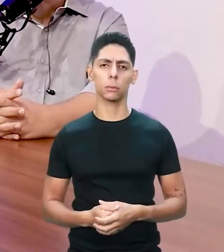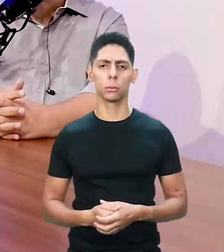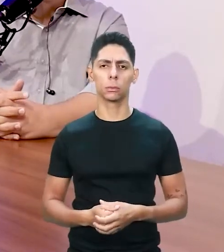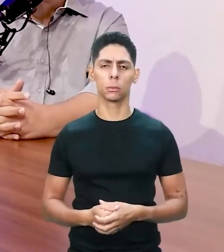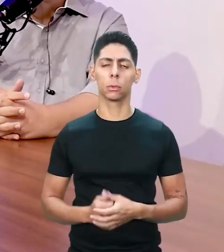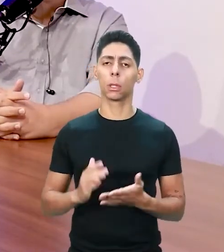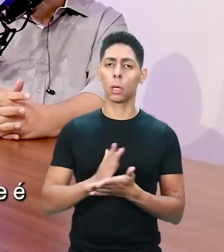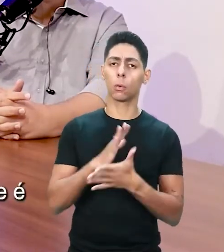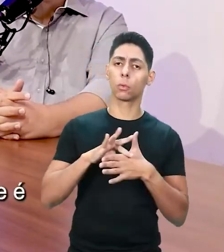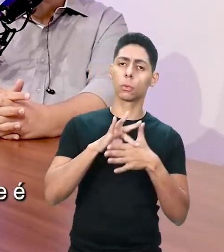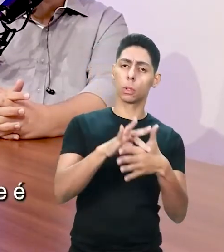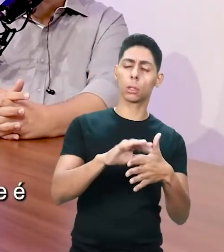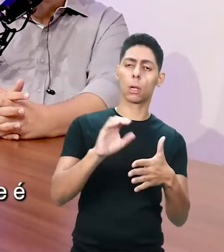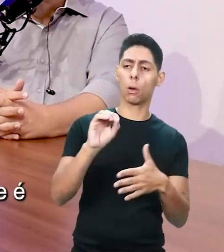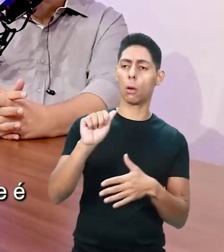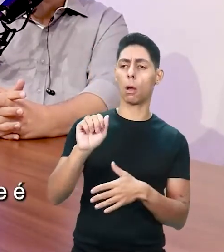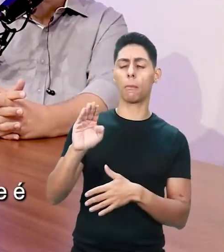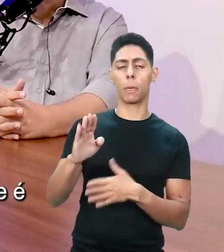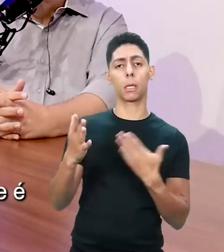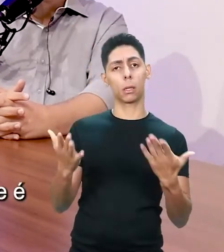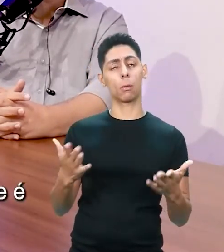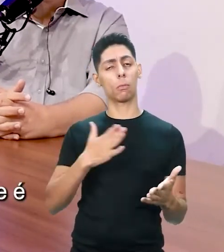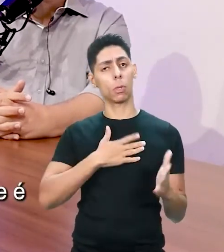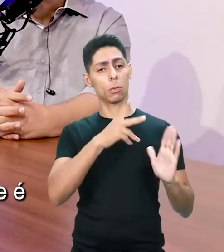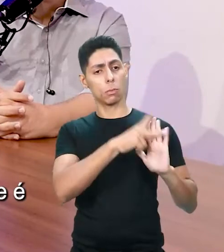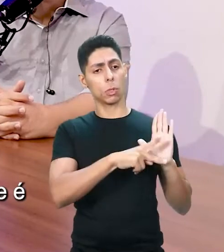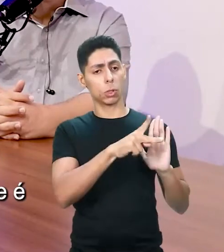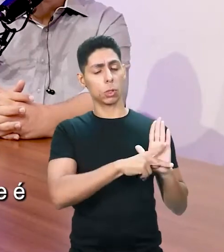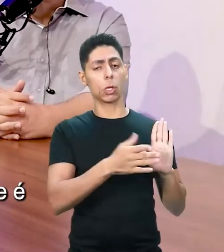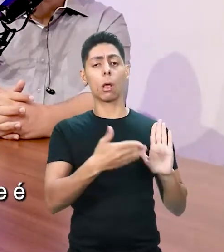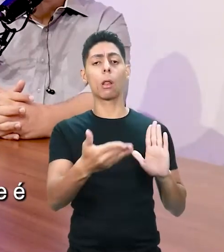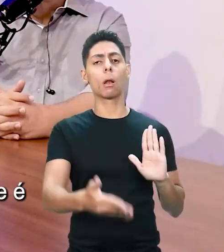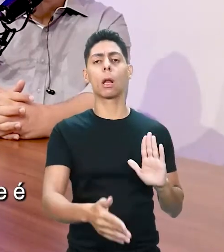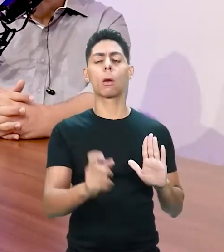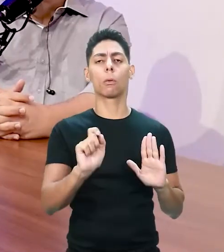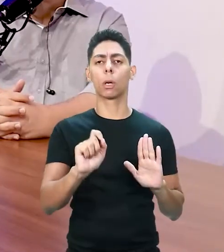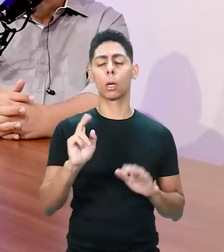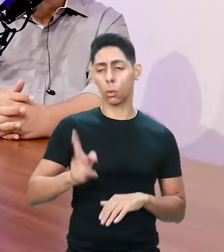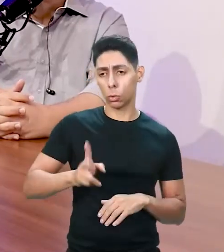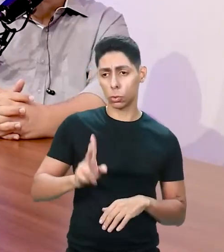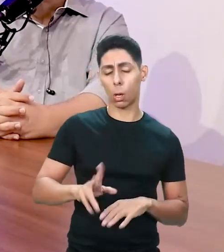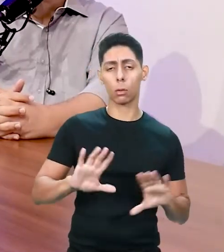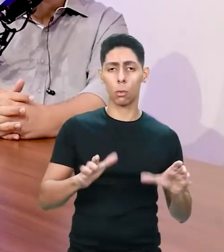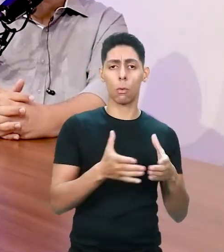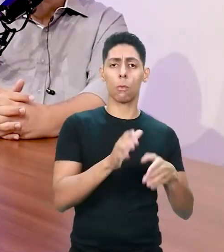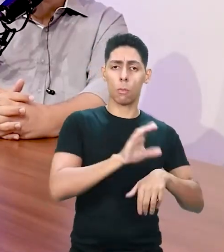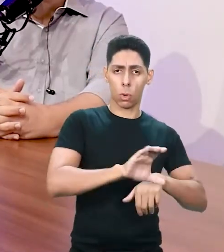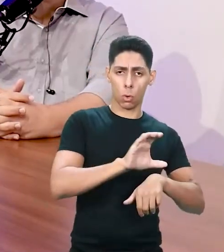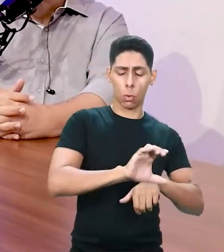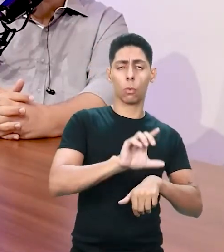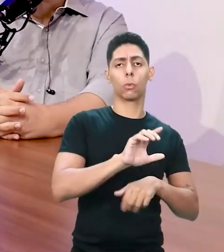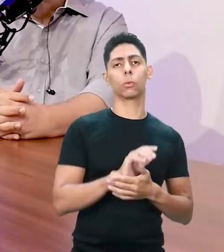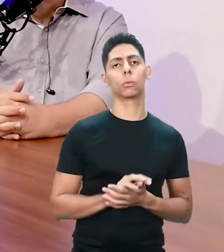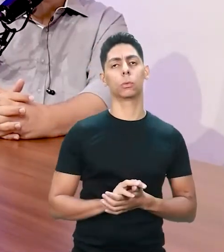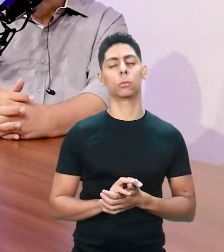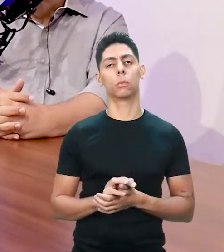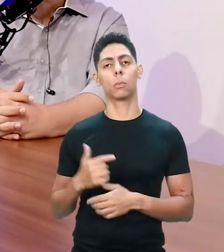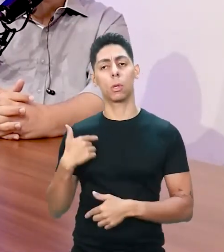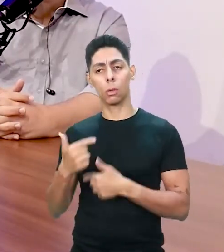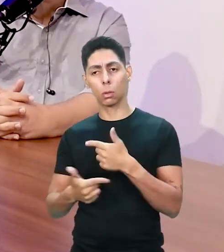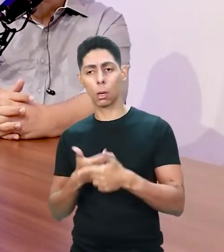alguns líderes da OAB e assim por diante. Então, meus projetos daqui para frente são continuar com meus media trainings, continuar com o meu trabalho na ULAC,